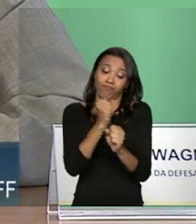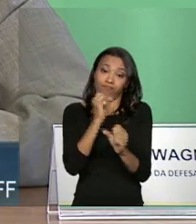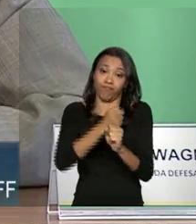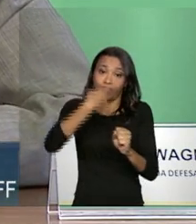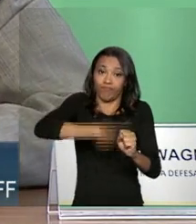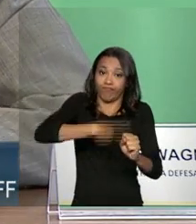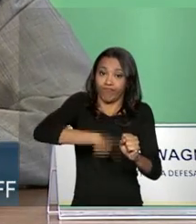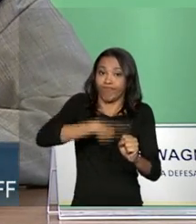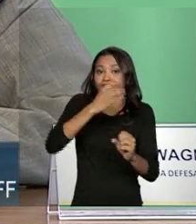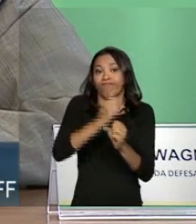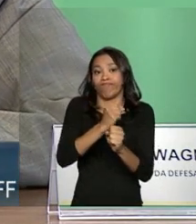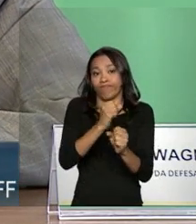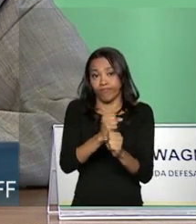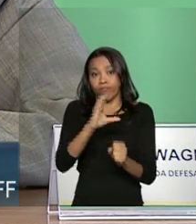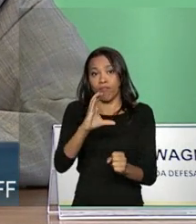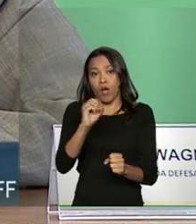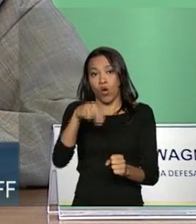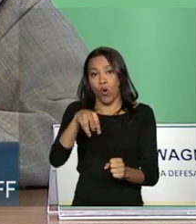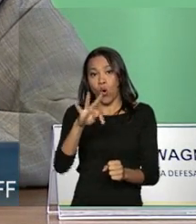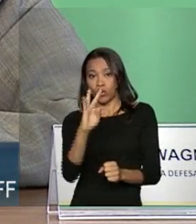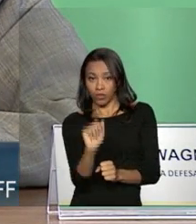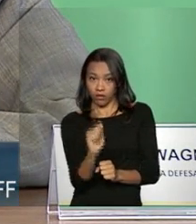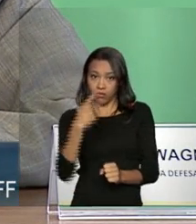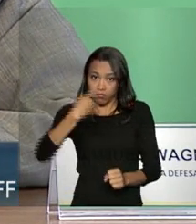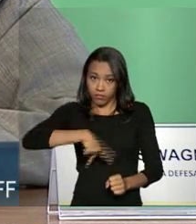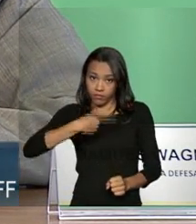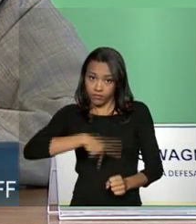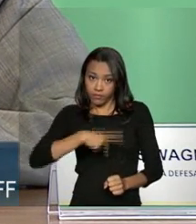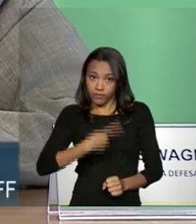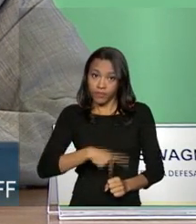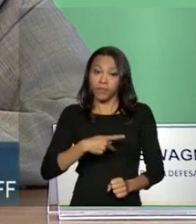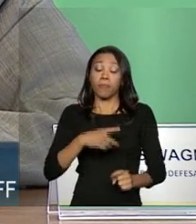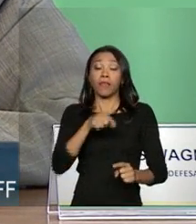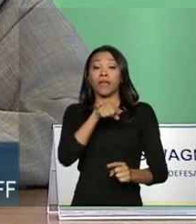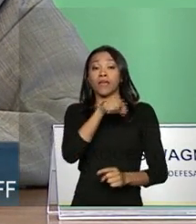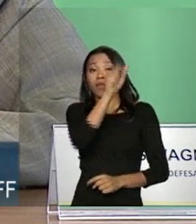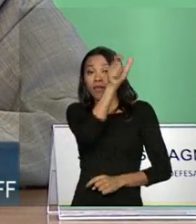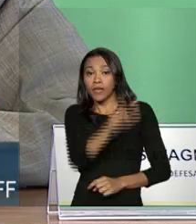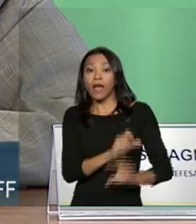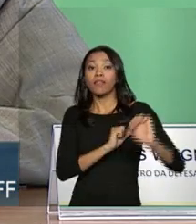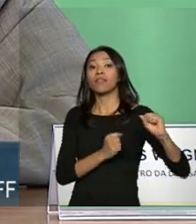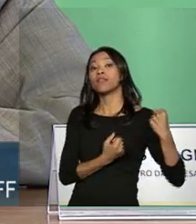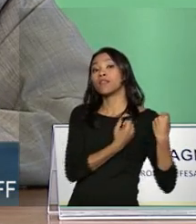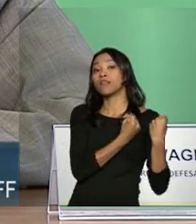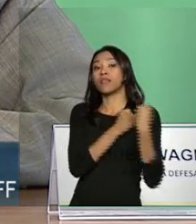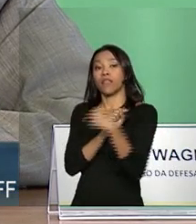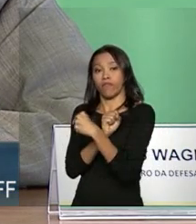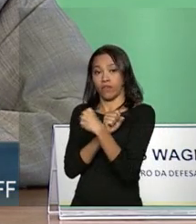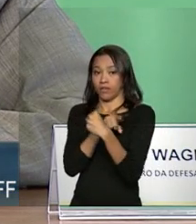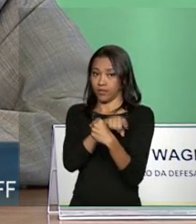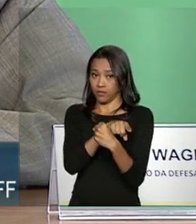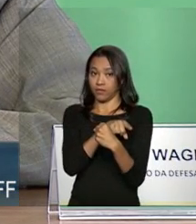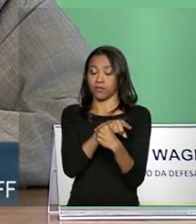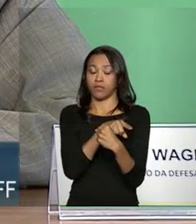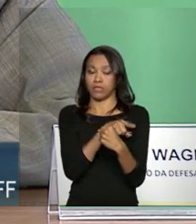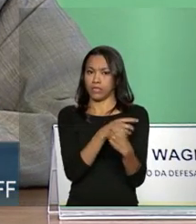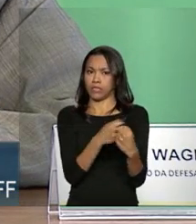Nós entendemos, repito, e a defesa é bastante consistente, de que não há